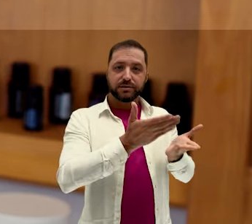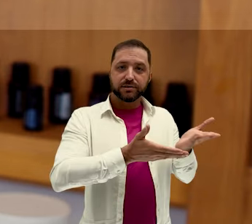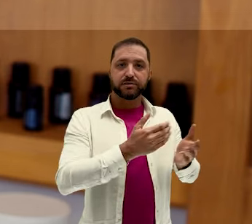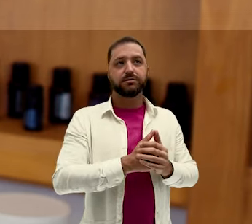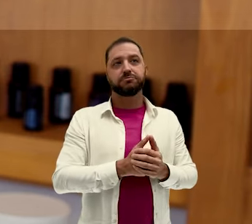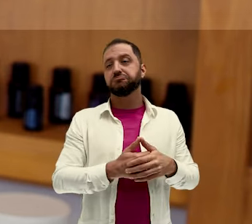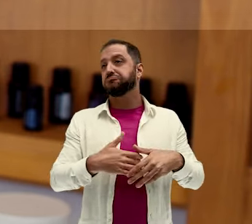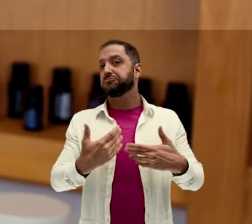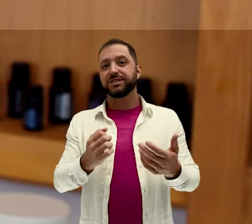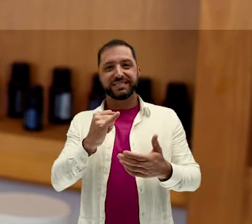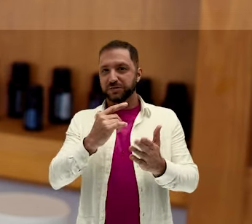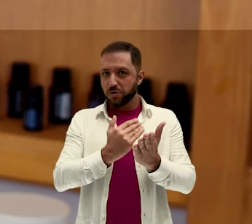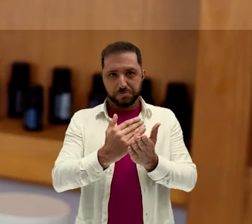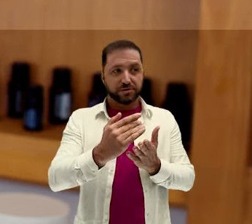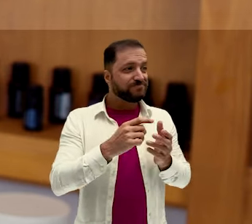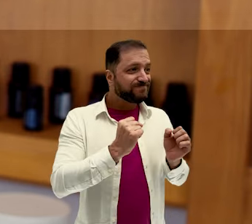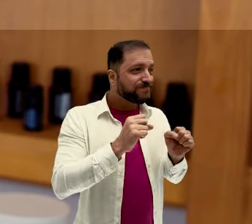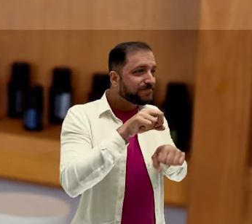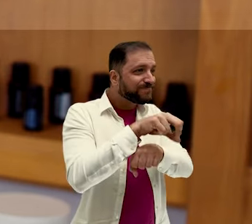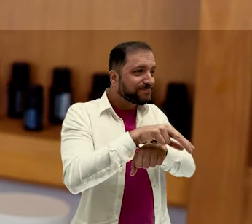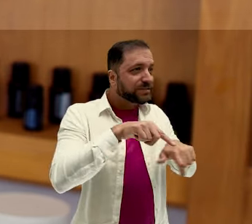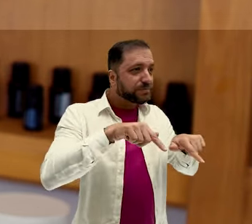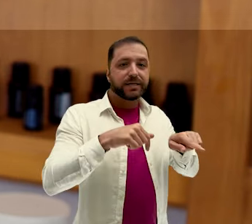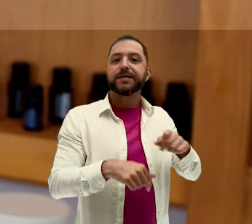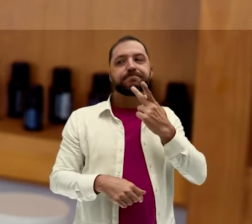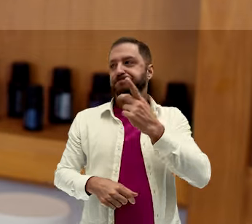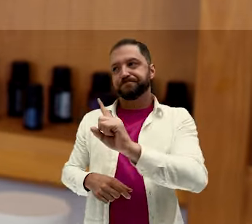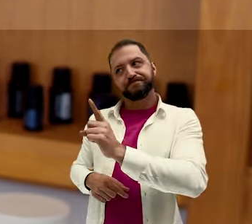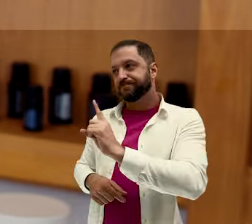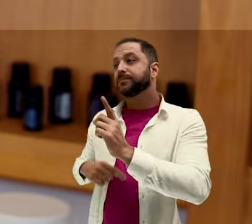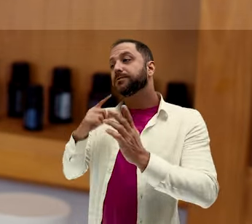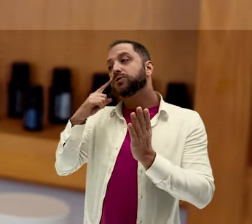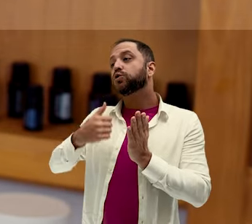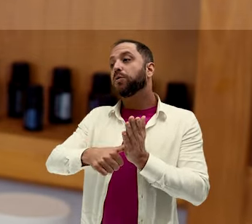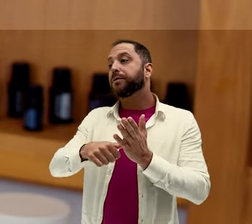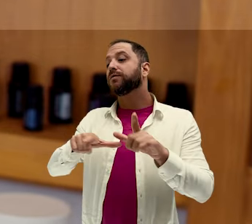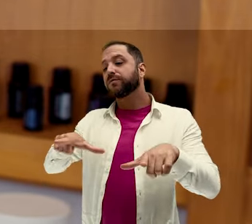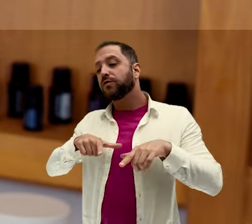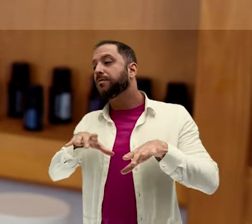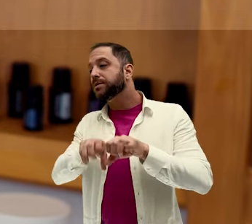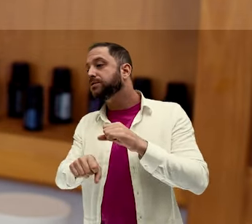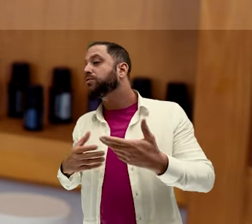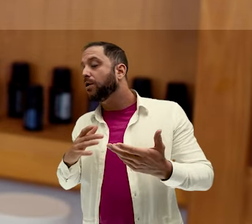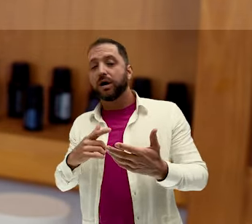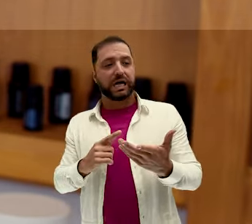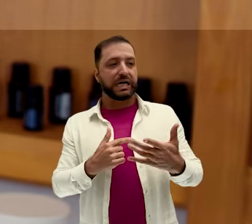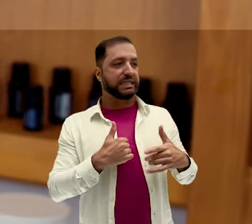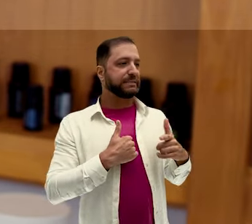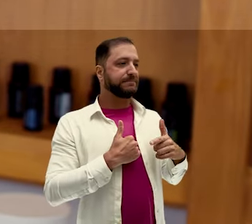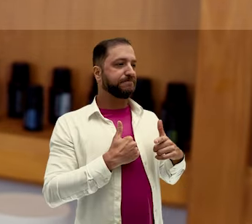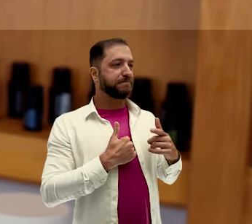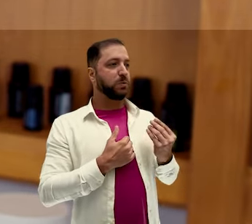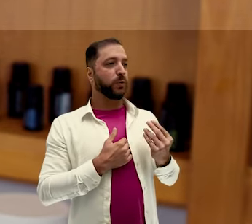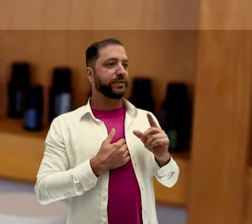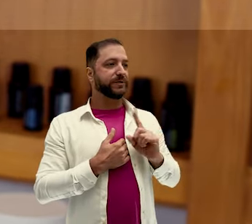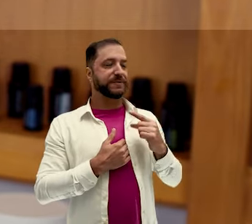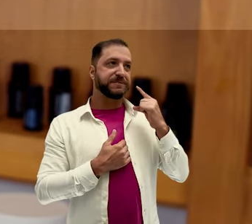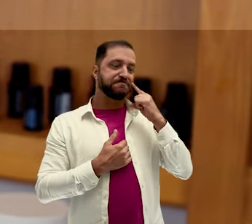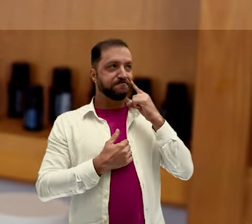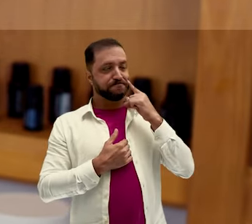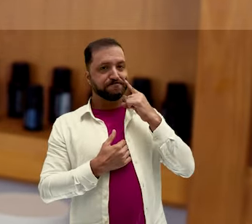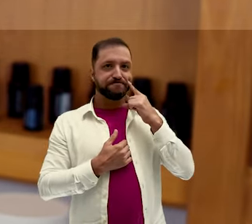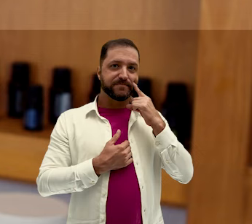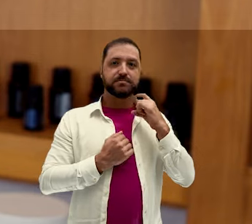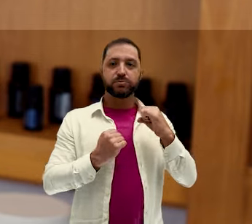não conseguir no primeiro momento, porque existe muitas clínicas que pedem muitas documentações, e se você não